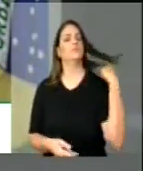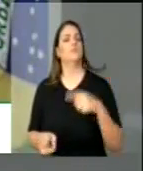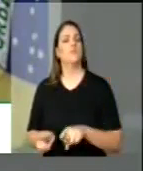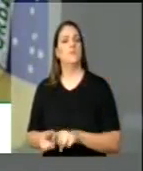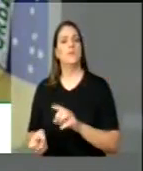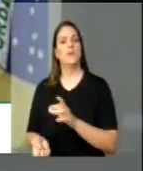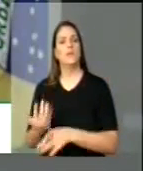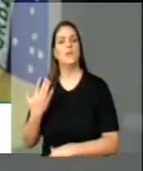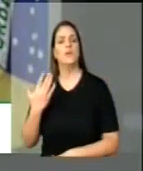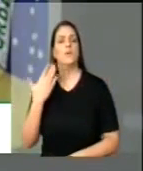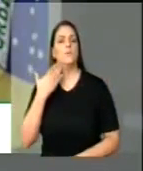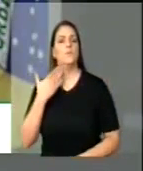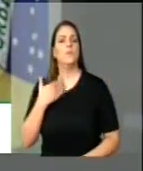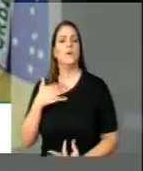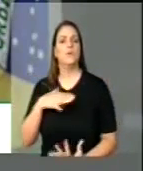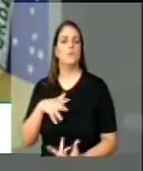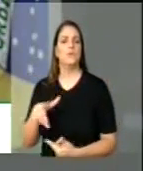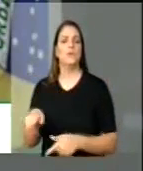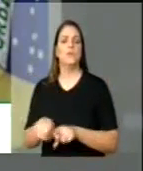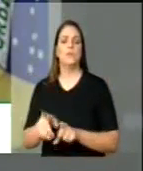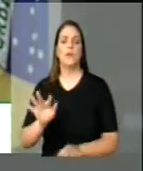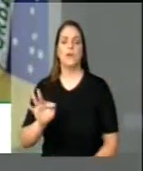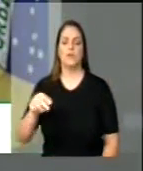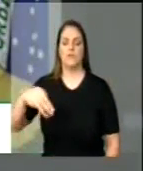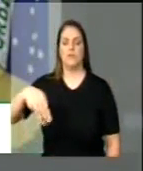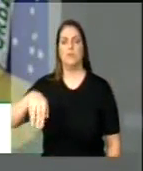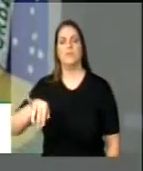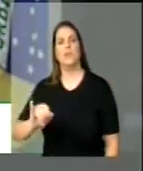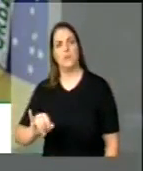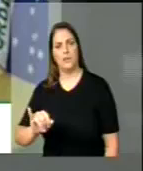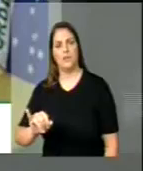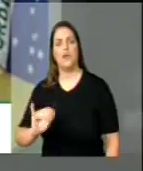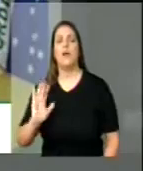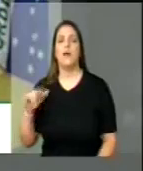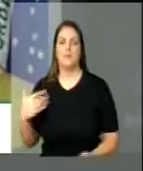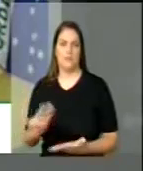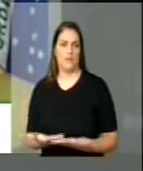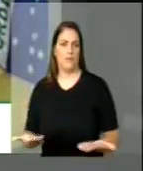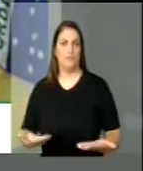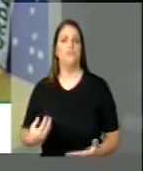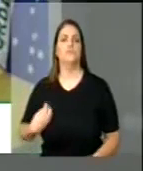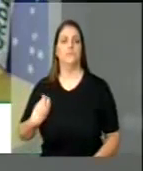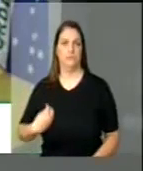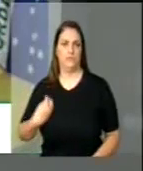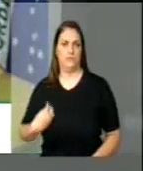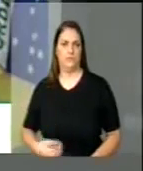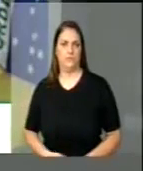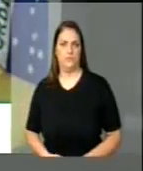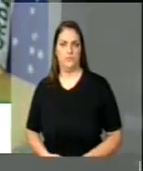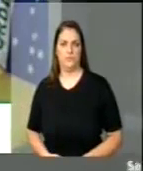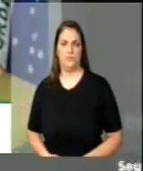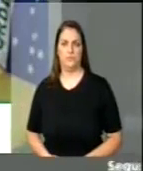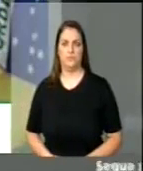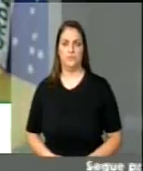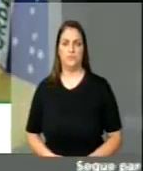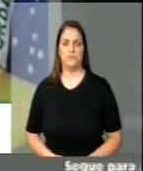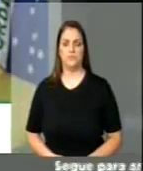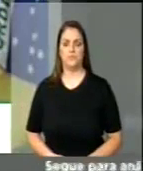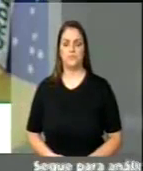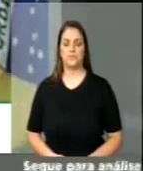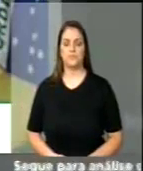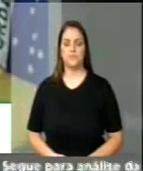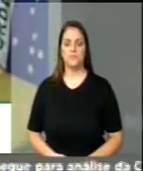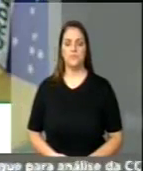Banco Mundial e o Fundo Monetário Internacional, até hoje em funcionamento. Ainda no plano externo, atuando